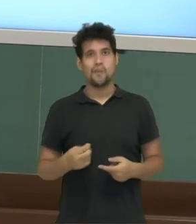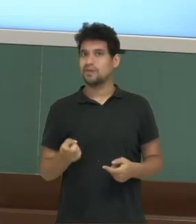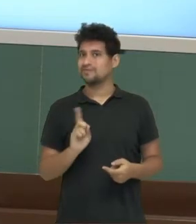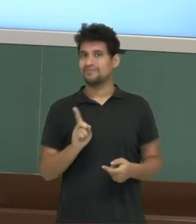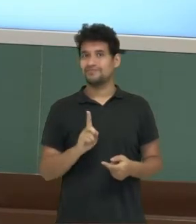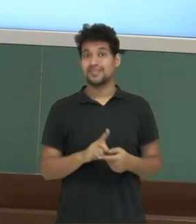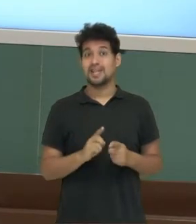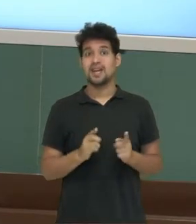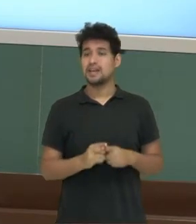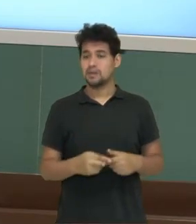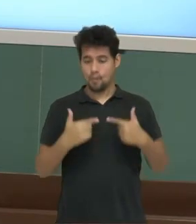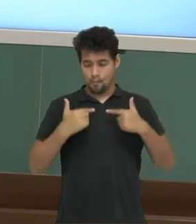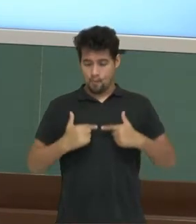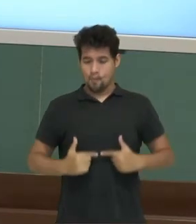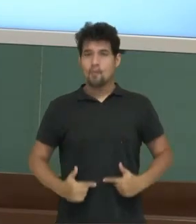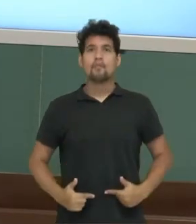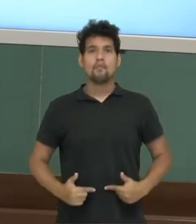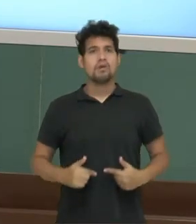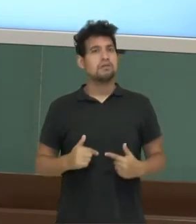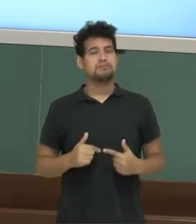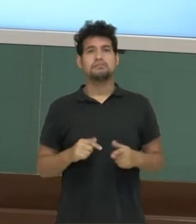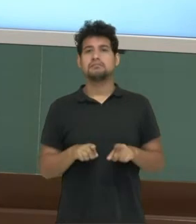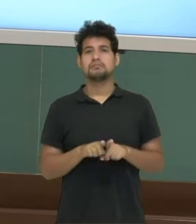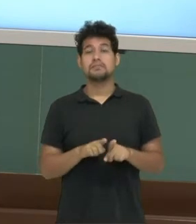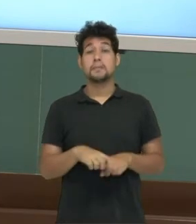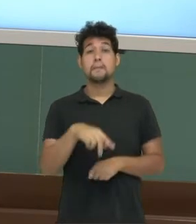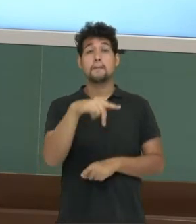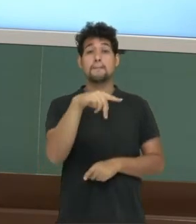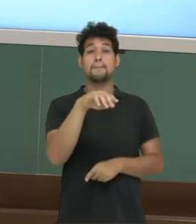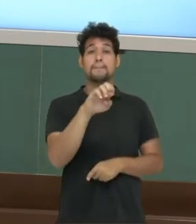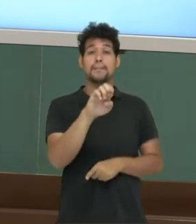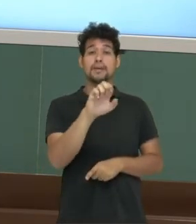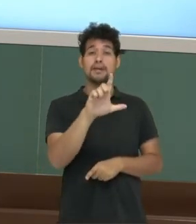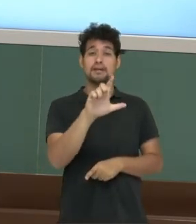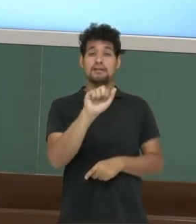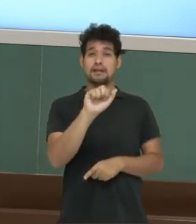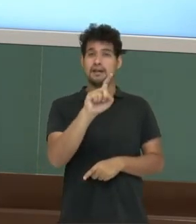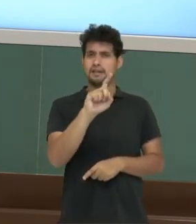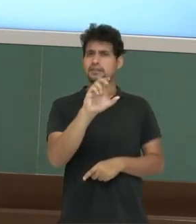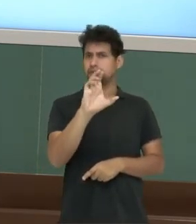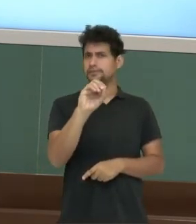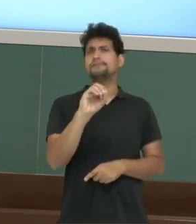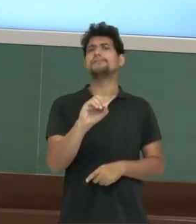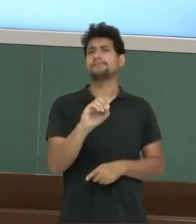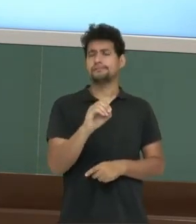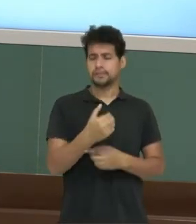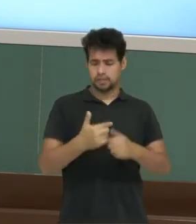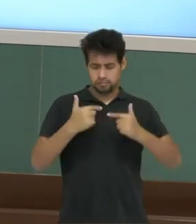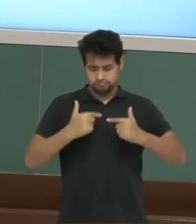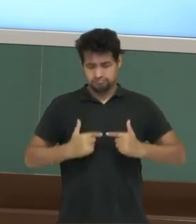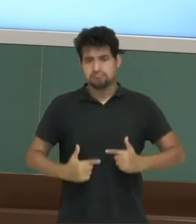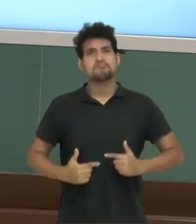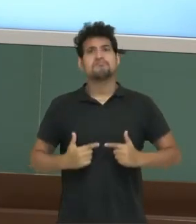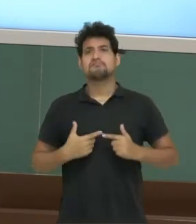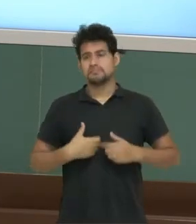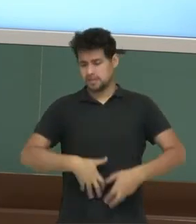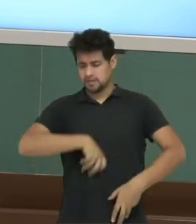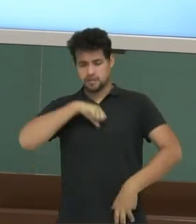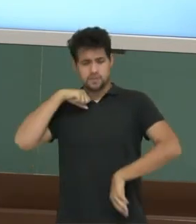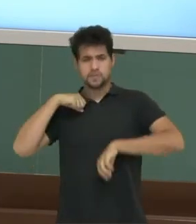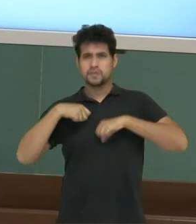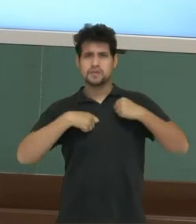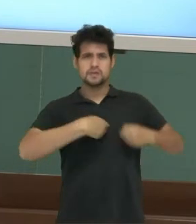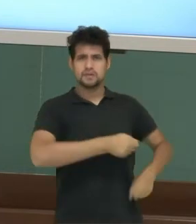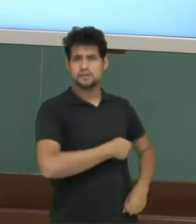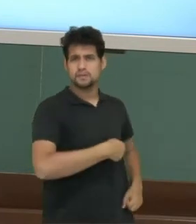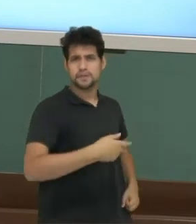tem aqui na nossa imagem, nessa escultura também o atleta está nu para fazer o seu arremesso